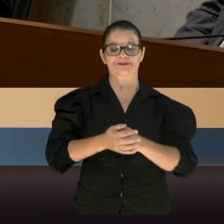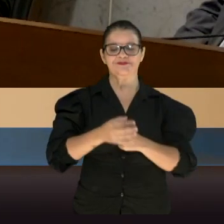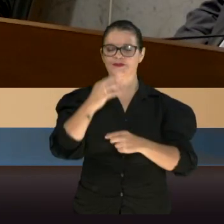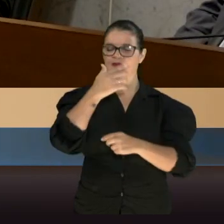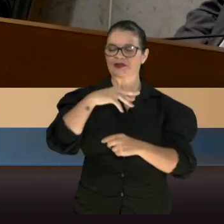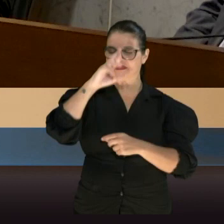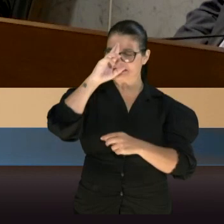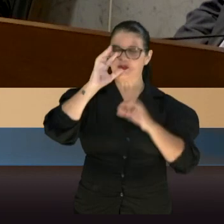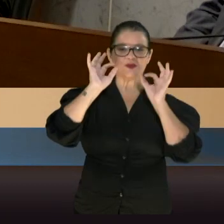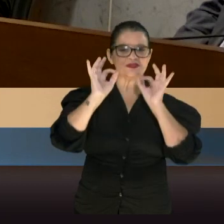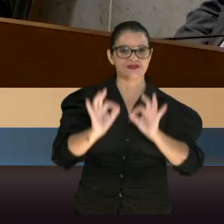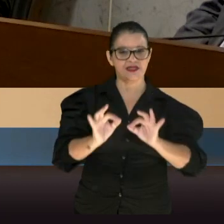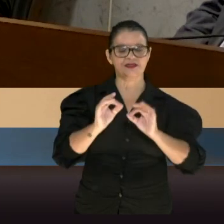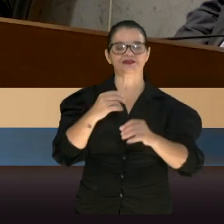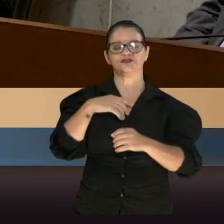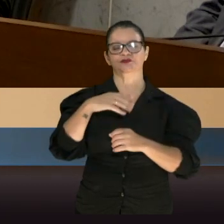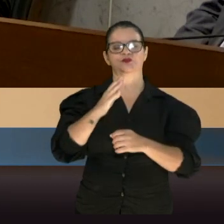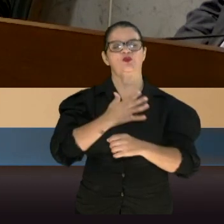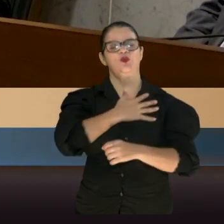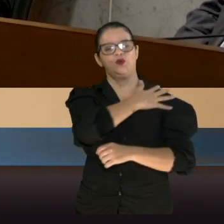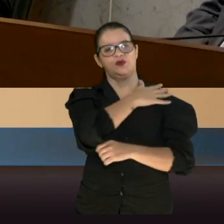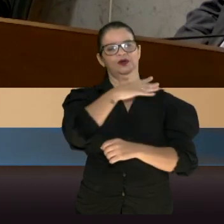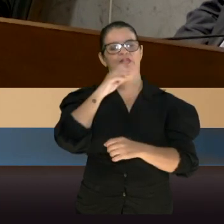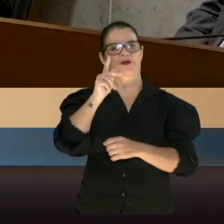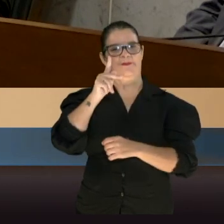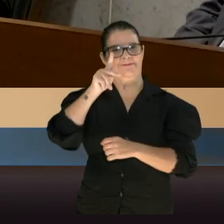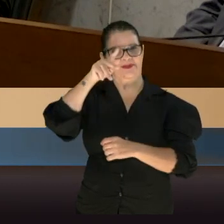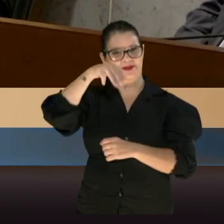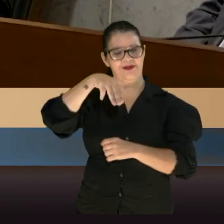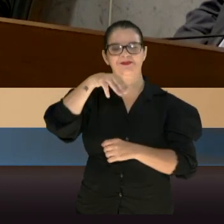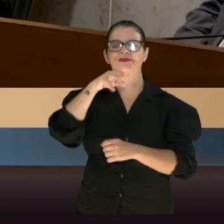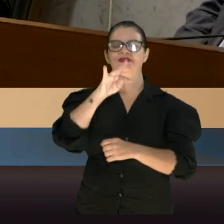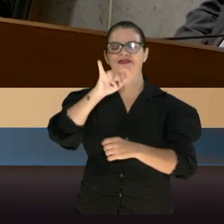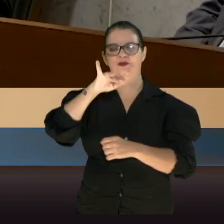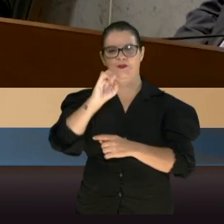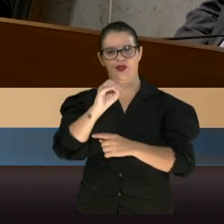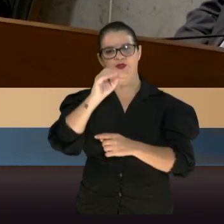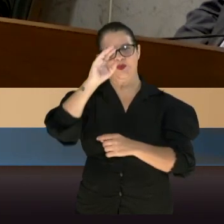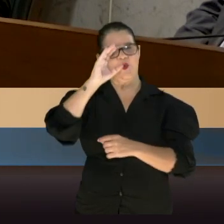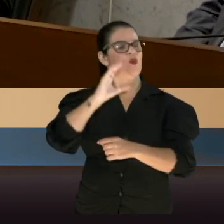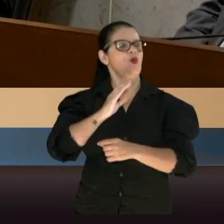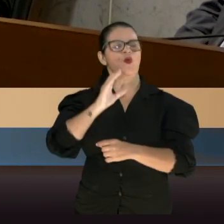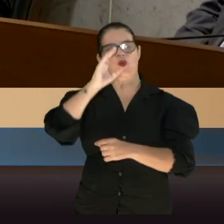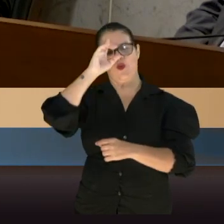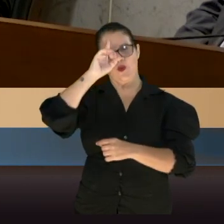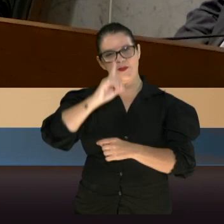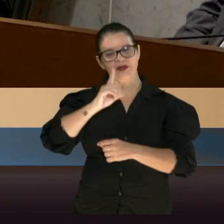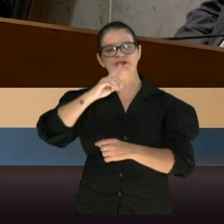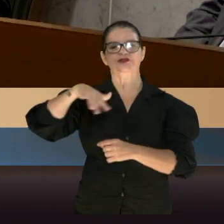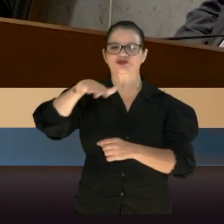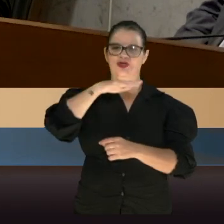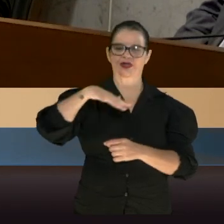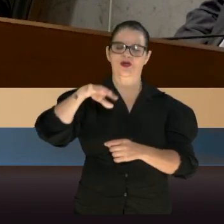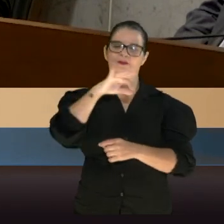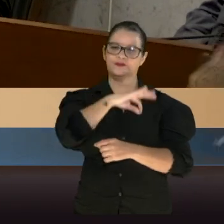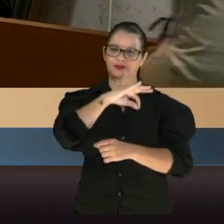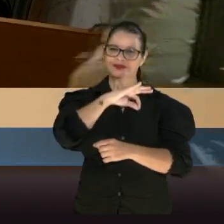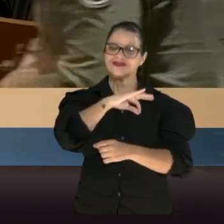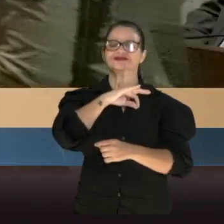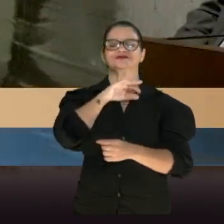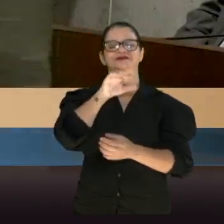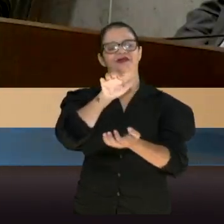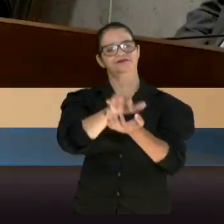Excelentíssimo senhor Coronel PM Tibério César, Comandante-Geral da Polícia Militar de Pernambuco, representando a